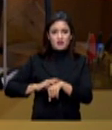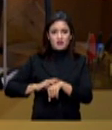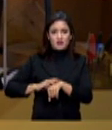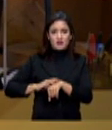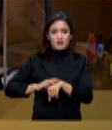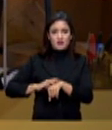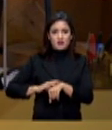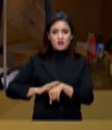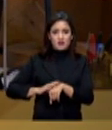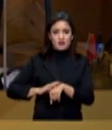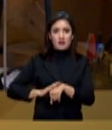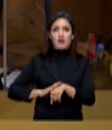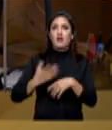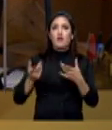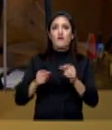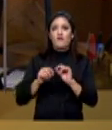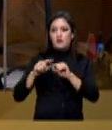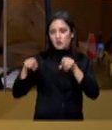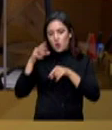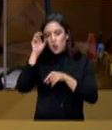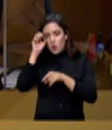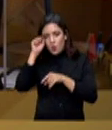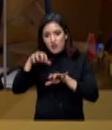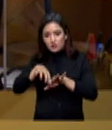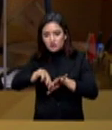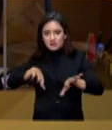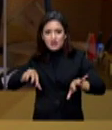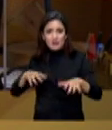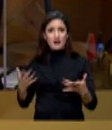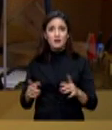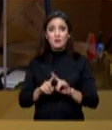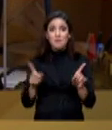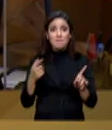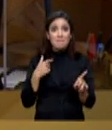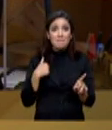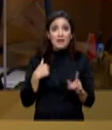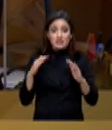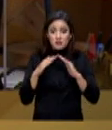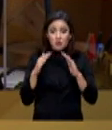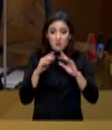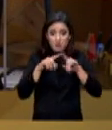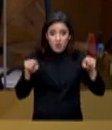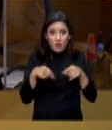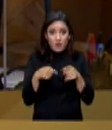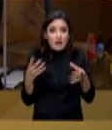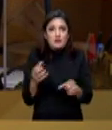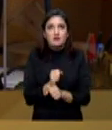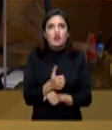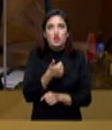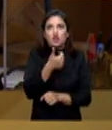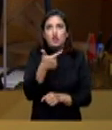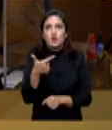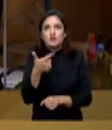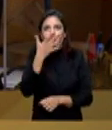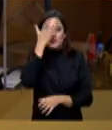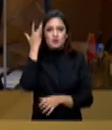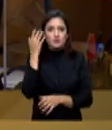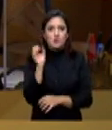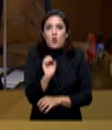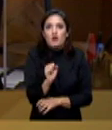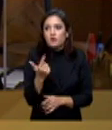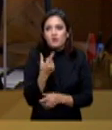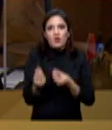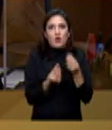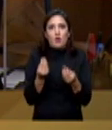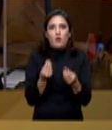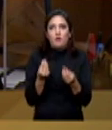essa pessoa num quarto em separado mas eu vivo num amontoado com 12 pessoas com 8 pessoas o